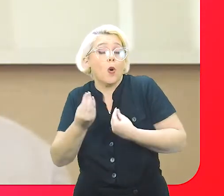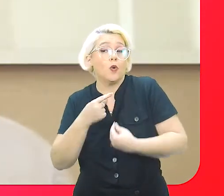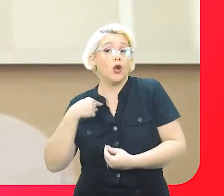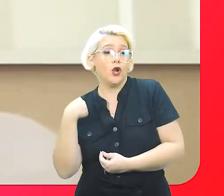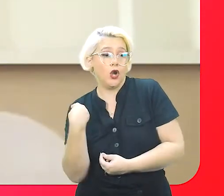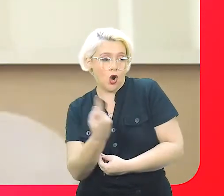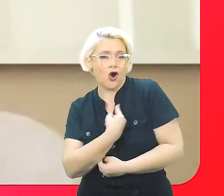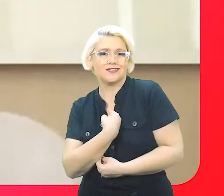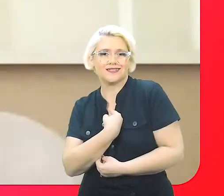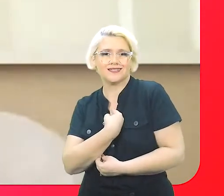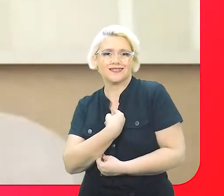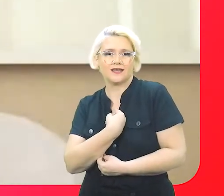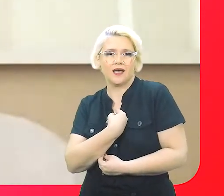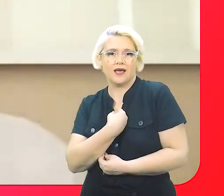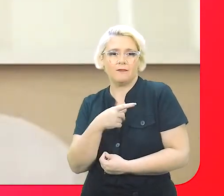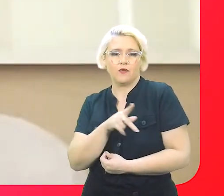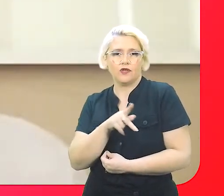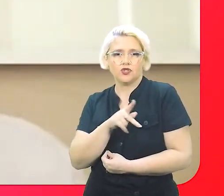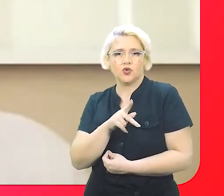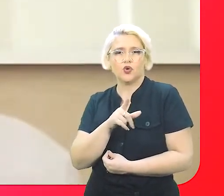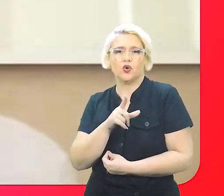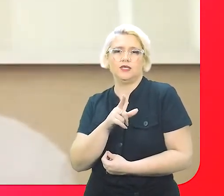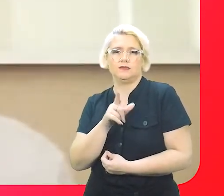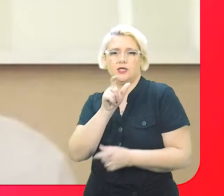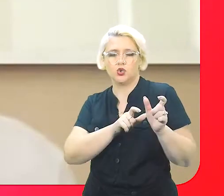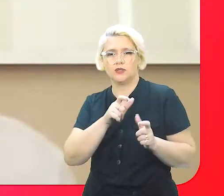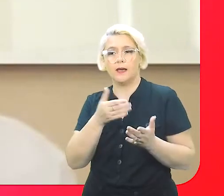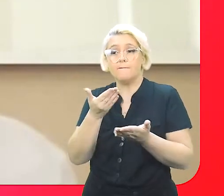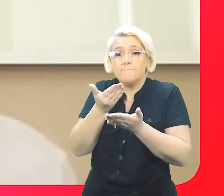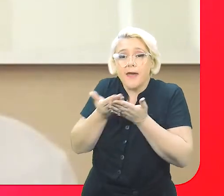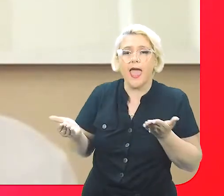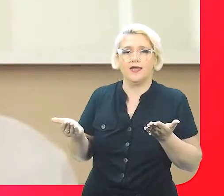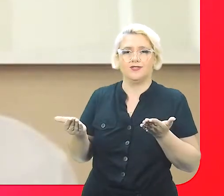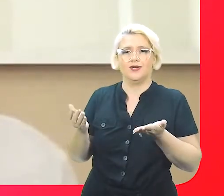nós estamos perdendo tanto